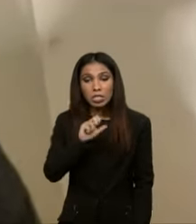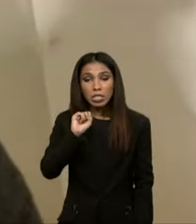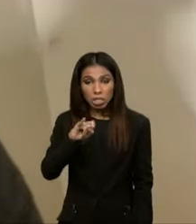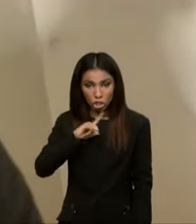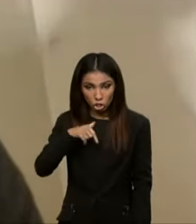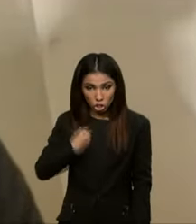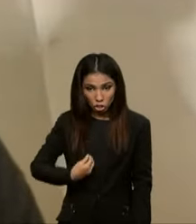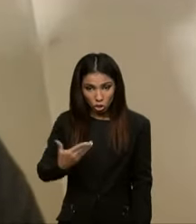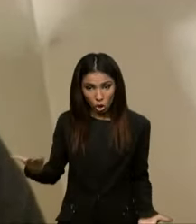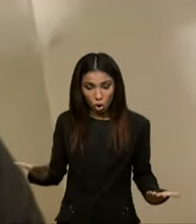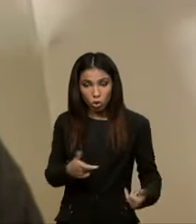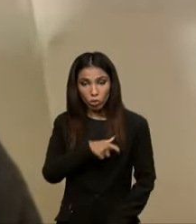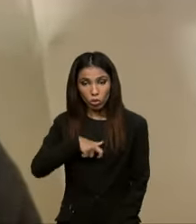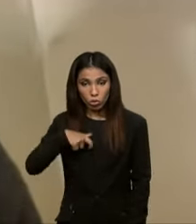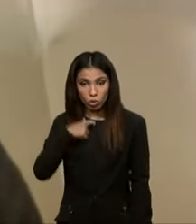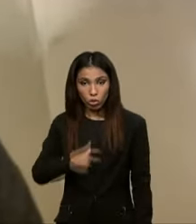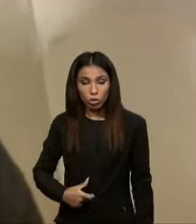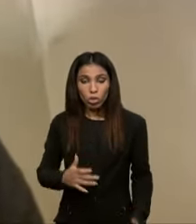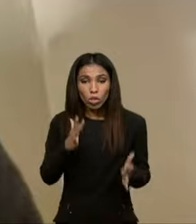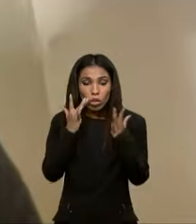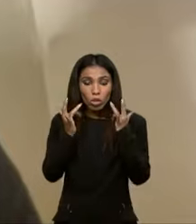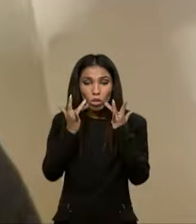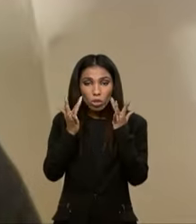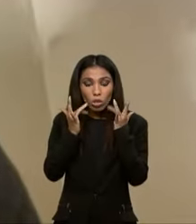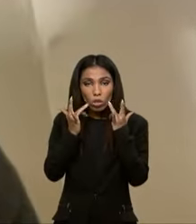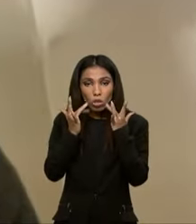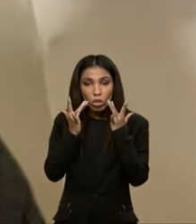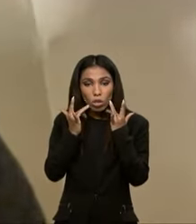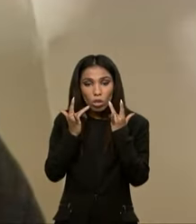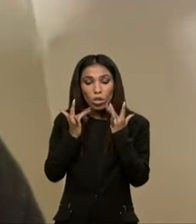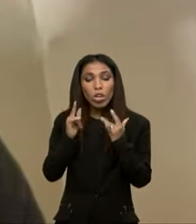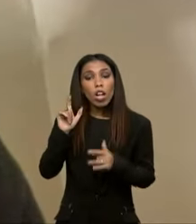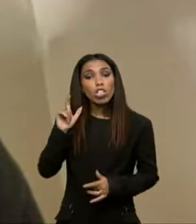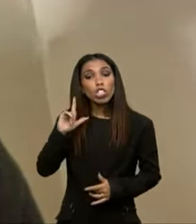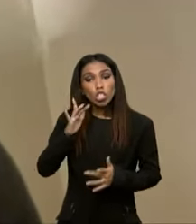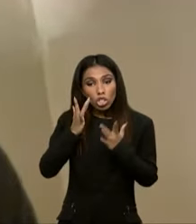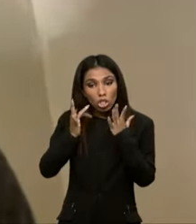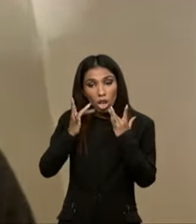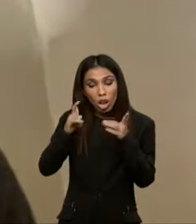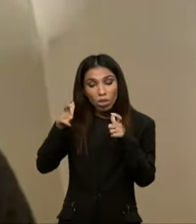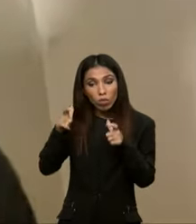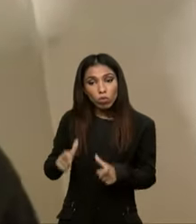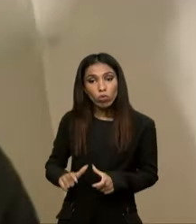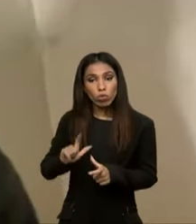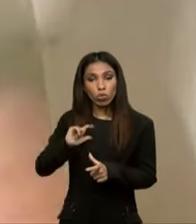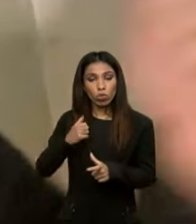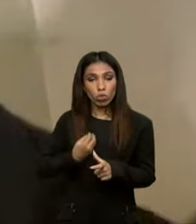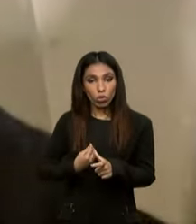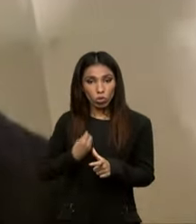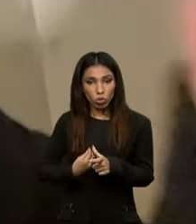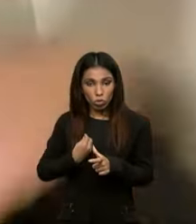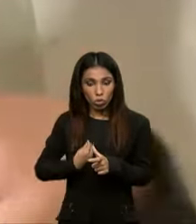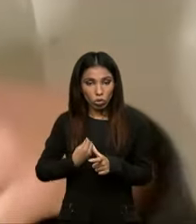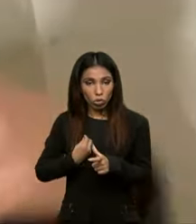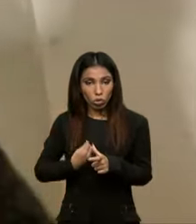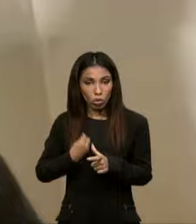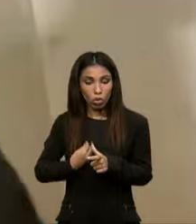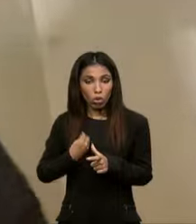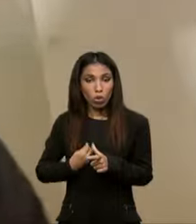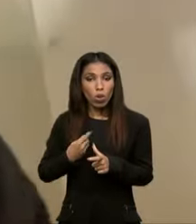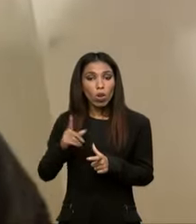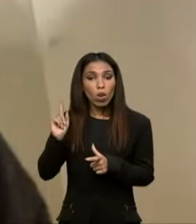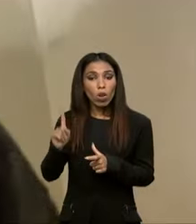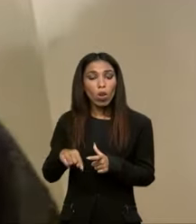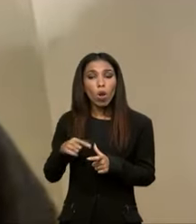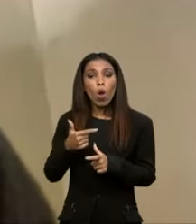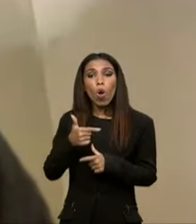é porque esse teatro aqui, o Teatro de Neuchâtel, o Teatro do Passage, ele também está dividindo as custas de uma viagem